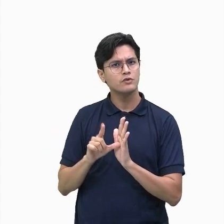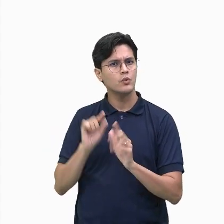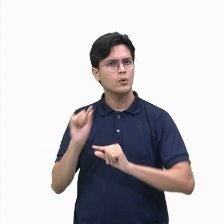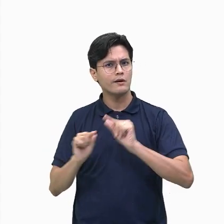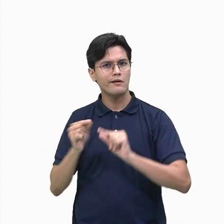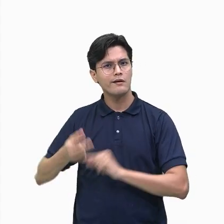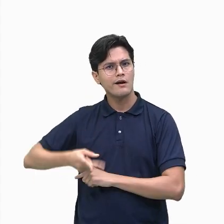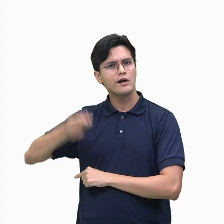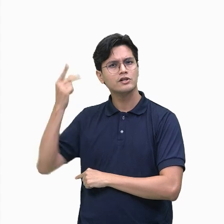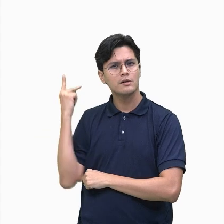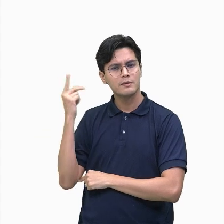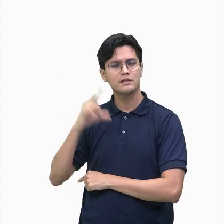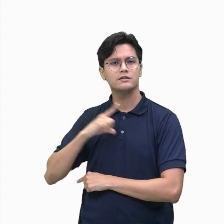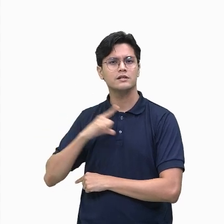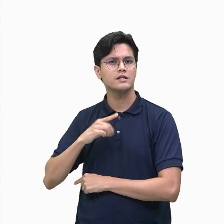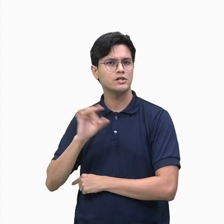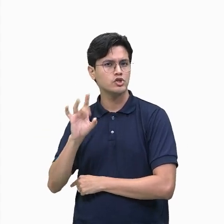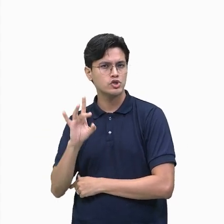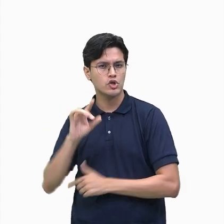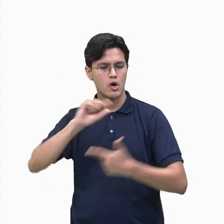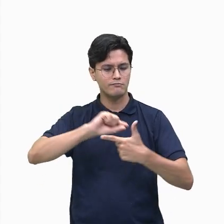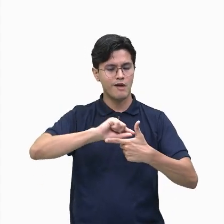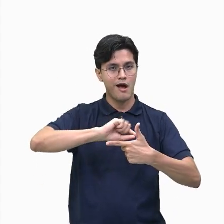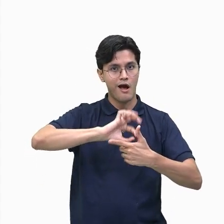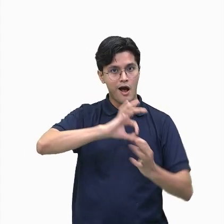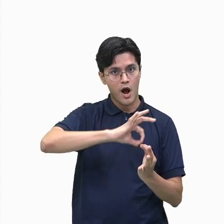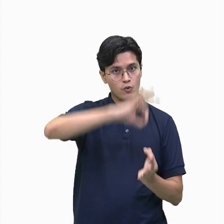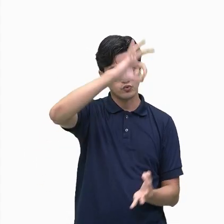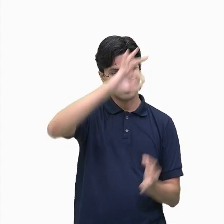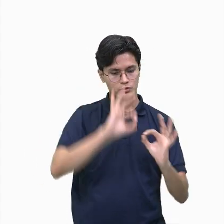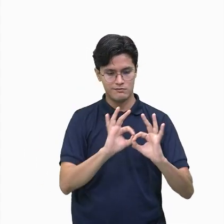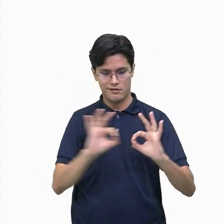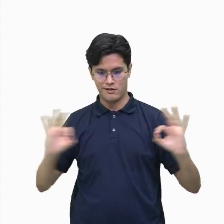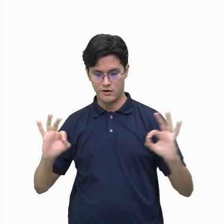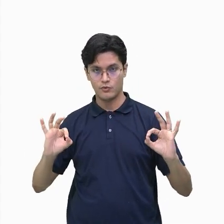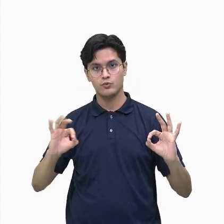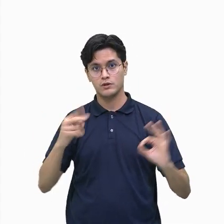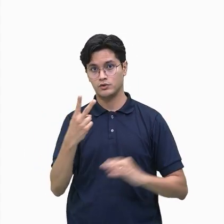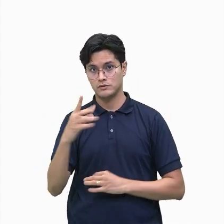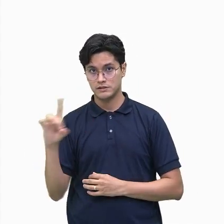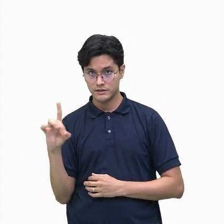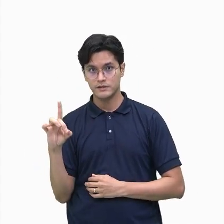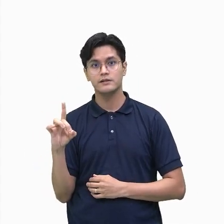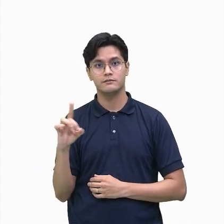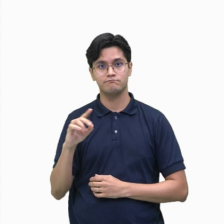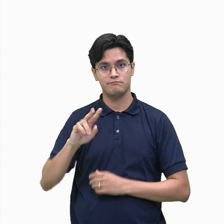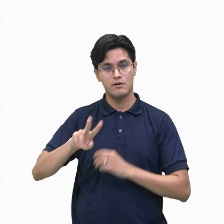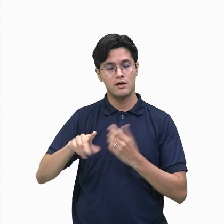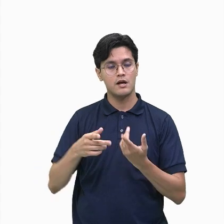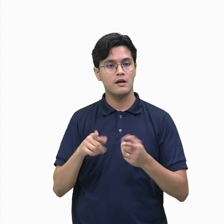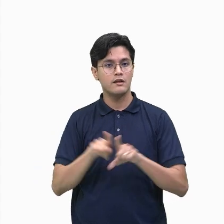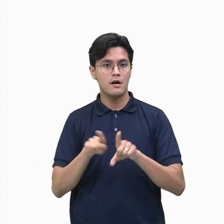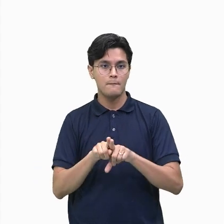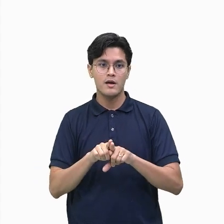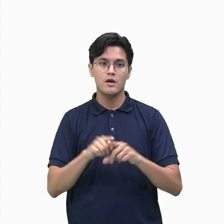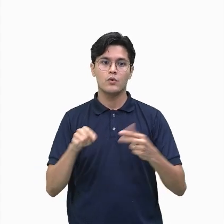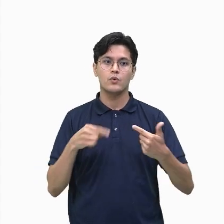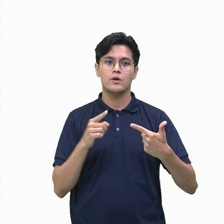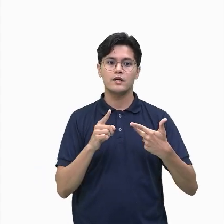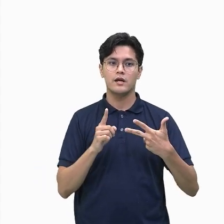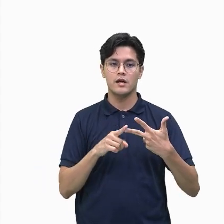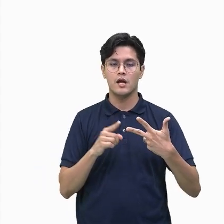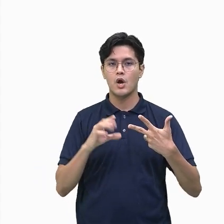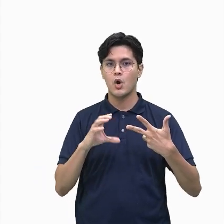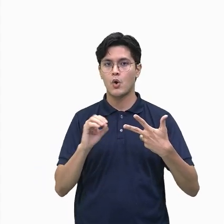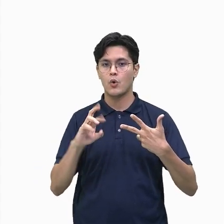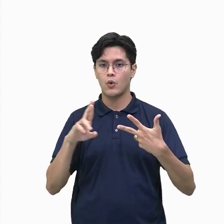e largura, certo? A cor influencia emoções, cria contraste, harmonia, tons,